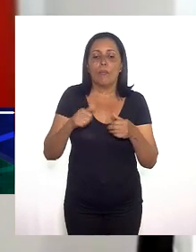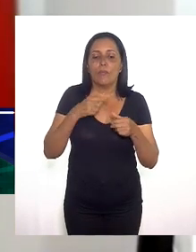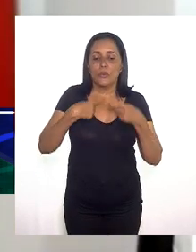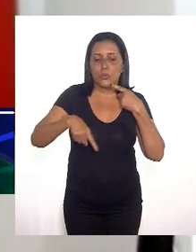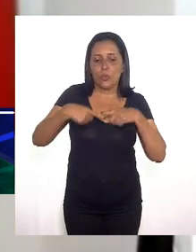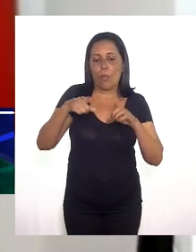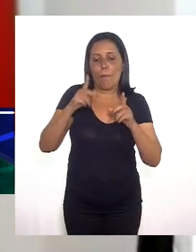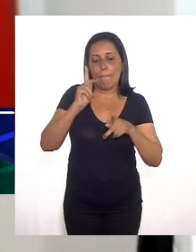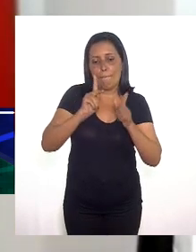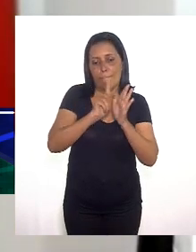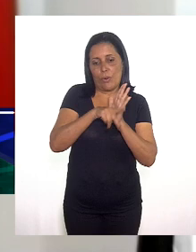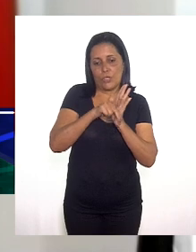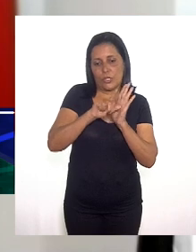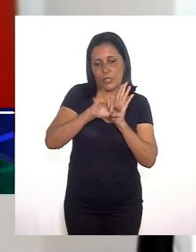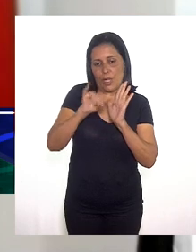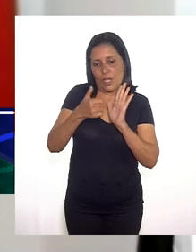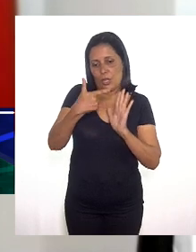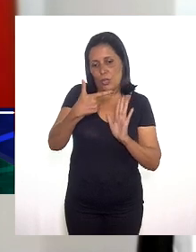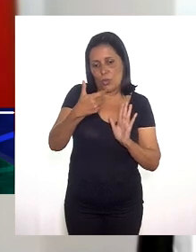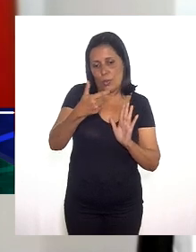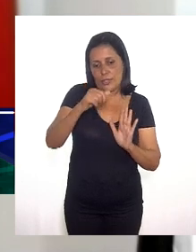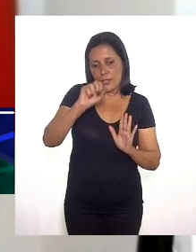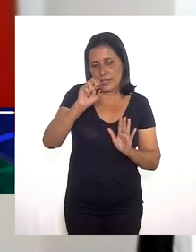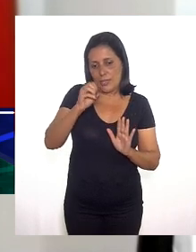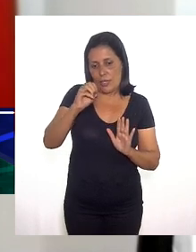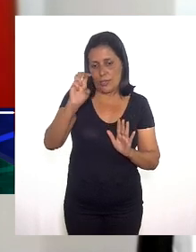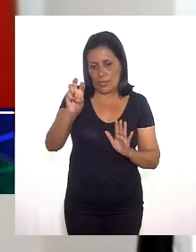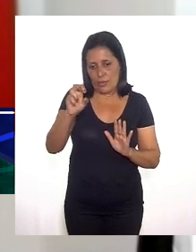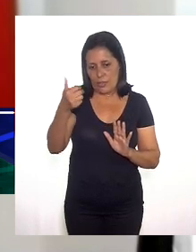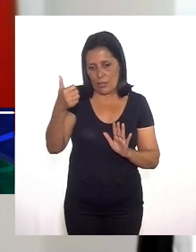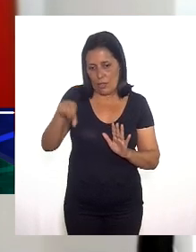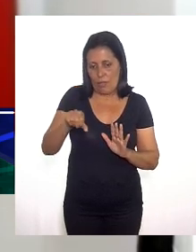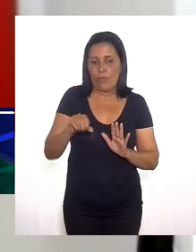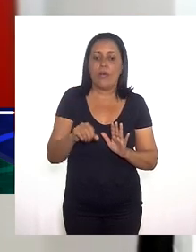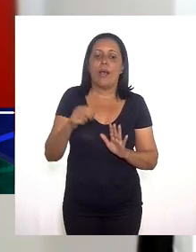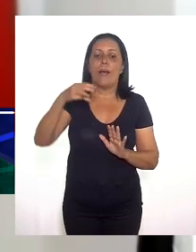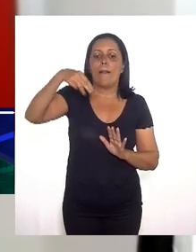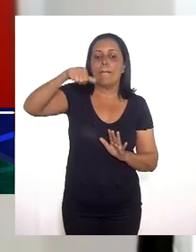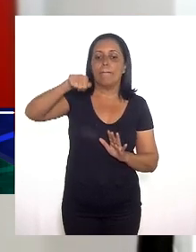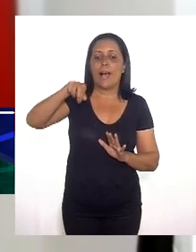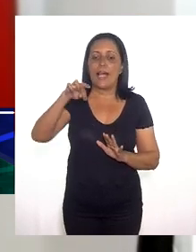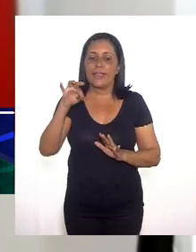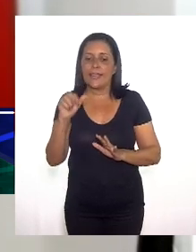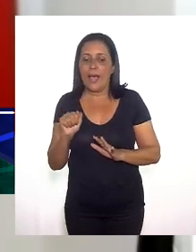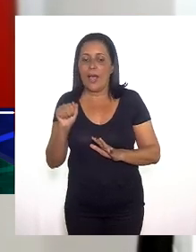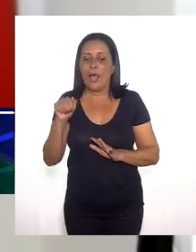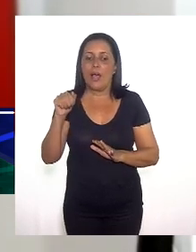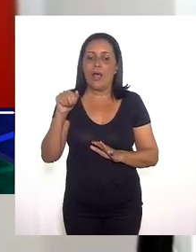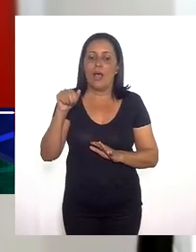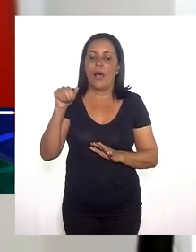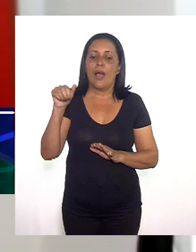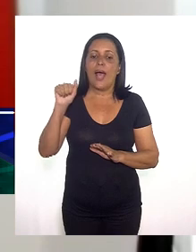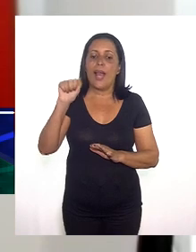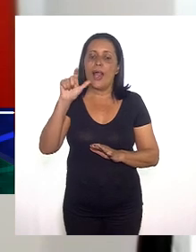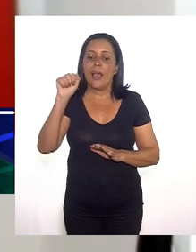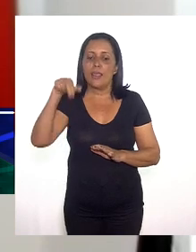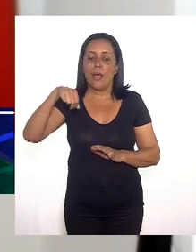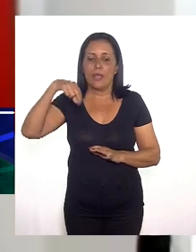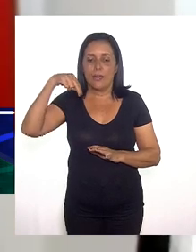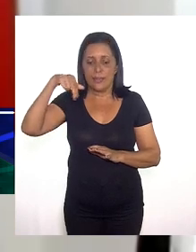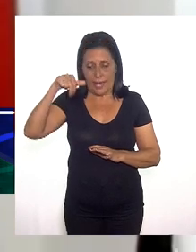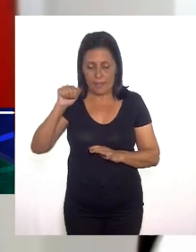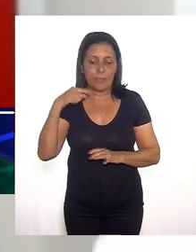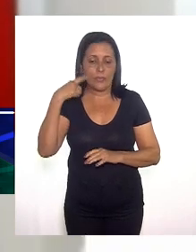projeto de lei 1205 de 19, de autoria das deputadas Marta Rocha e Alana Passos, que institui o Serviço Voluntário de